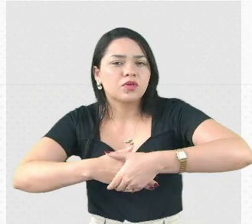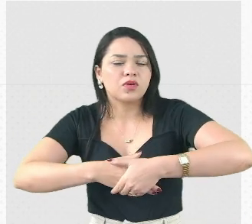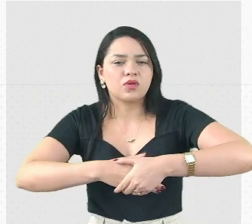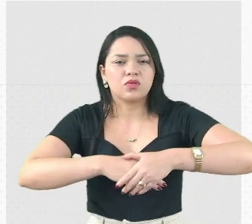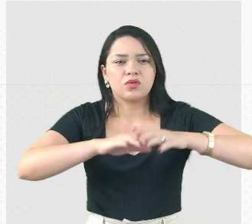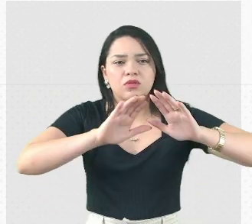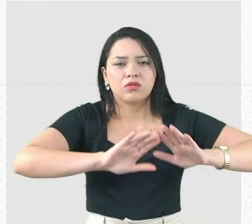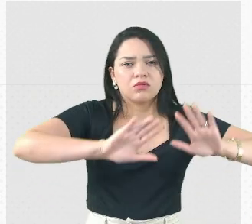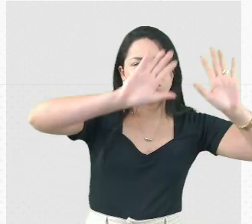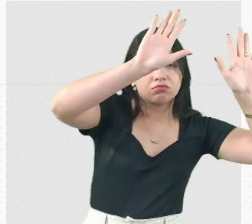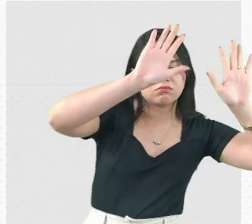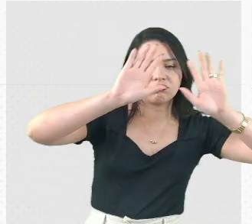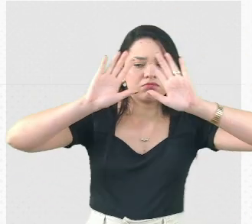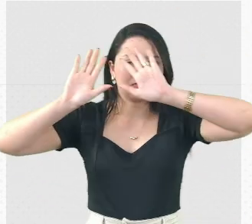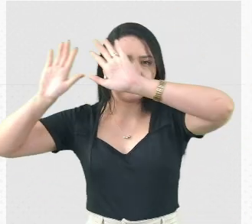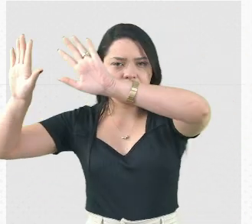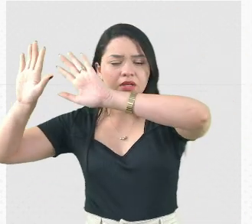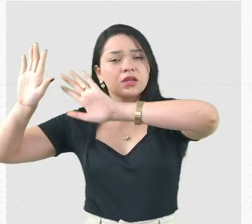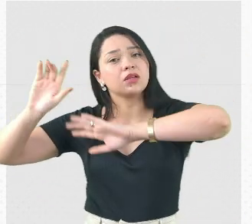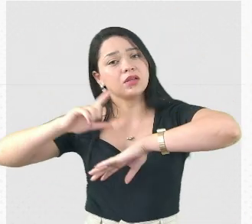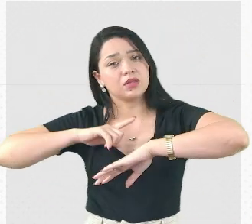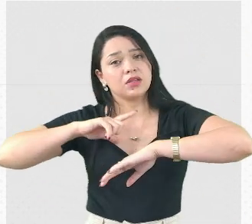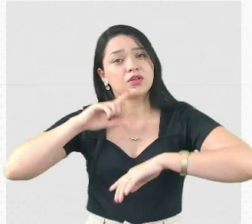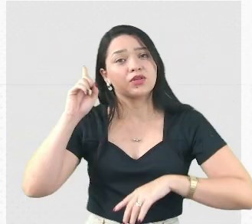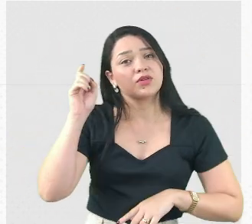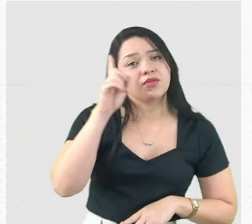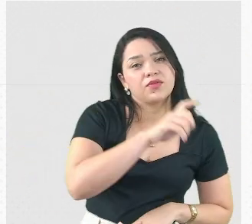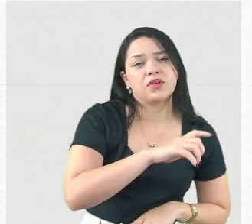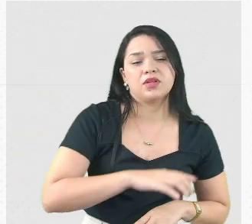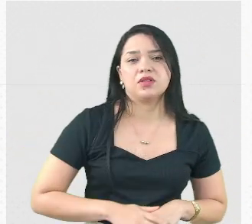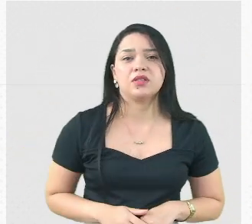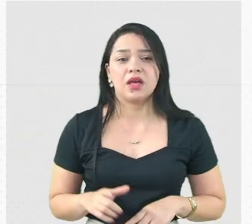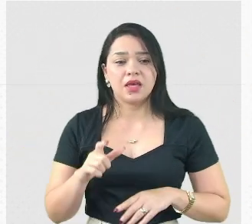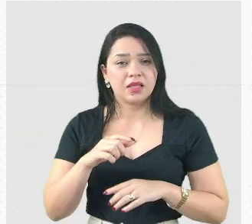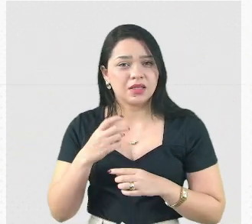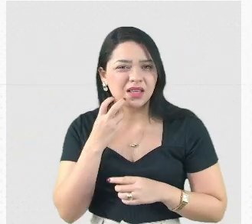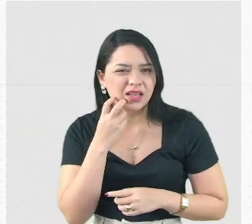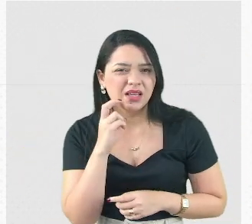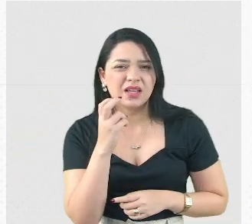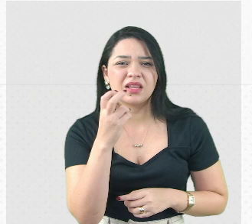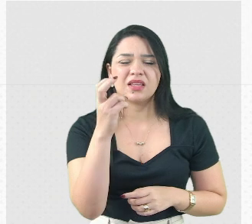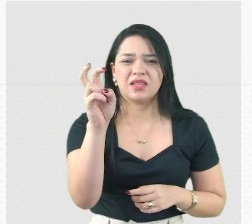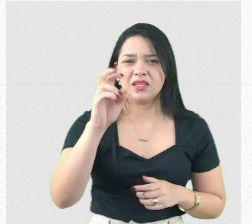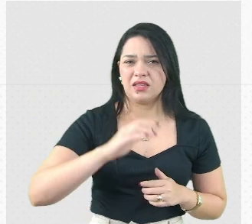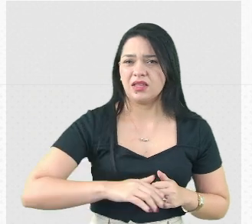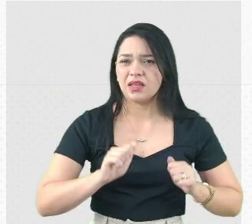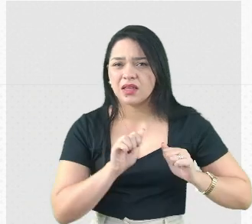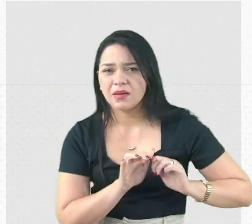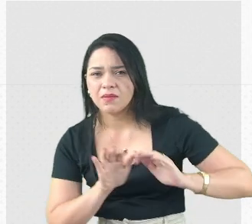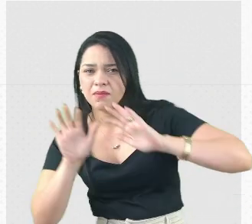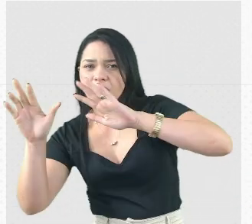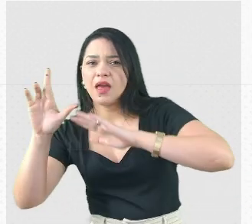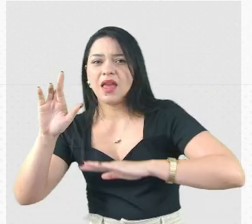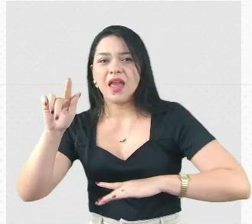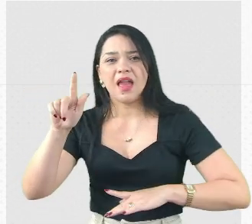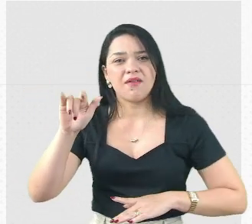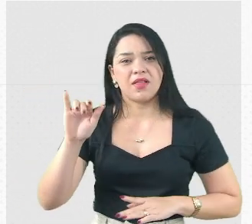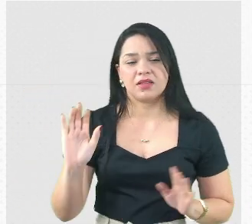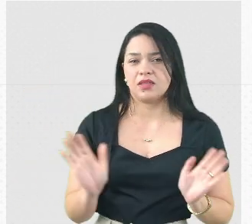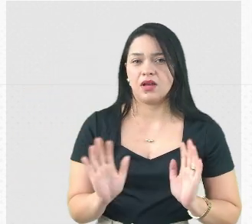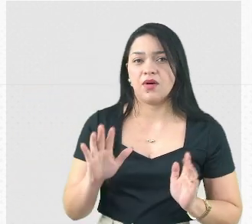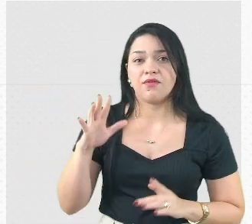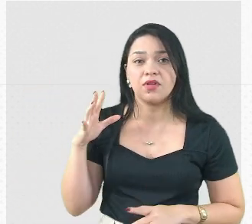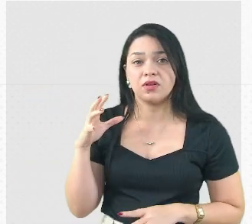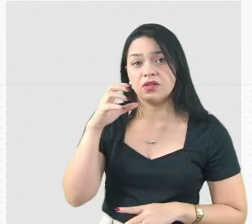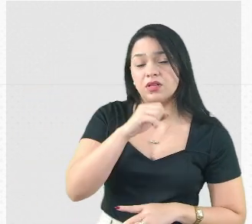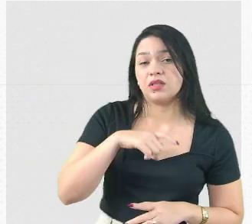uma defesa lá, daquelas defesas difíceis, e o narrador grita. Que reflexo? Aquilo não é reflexo, é